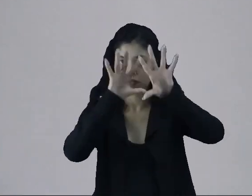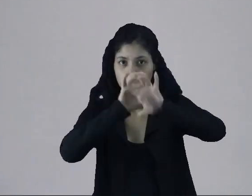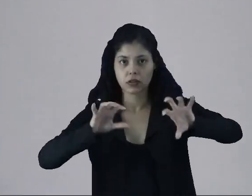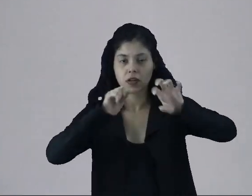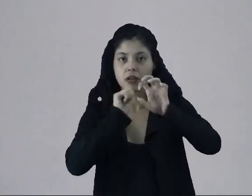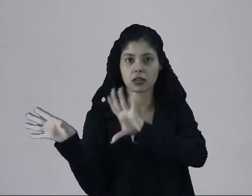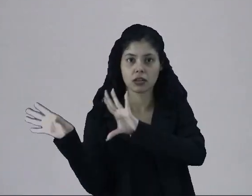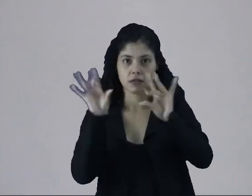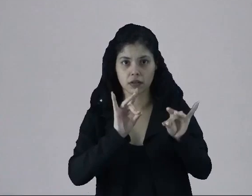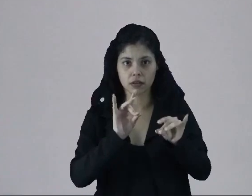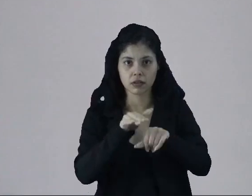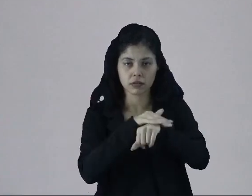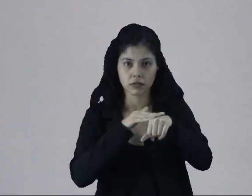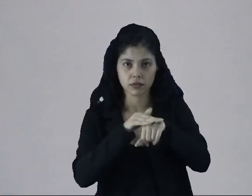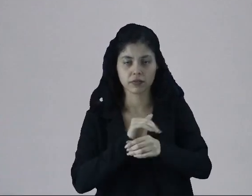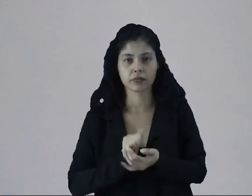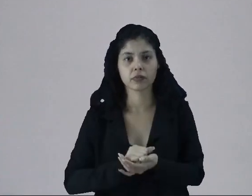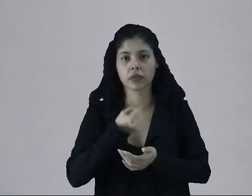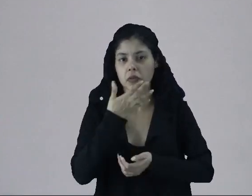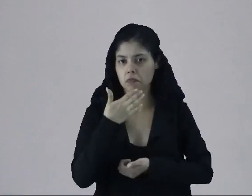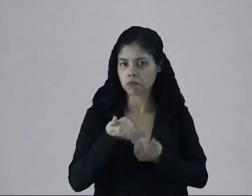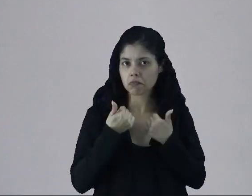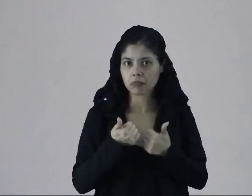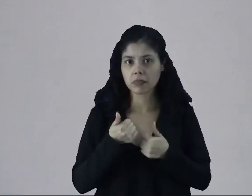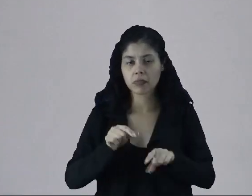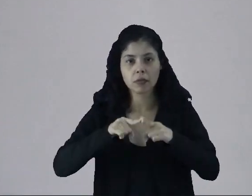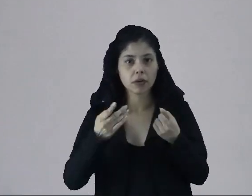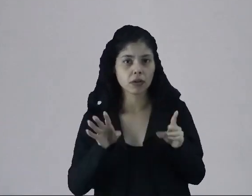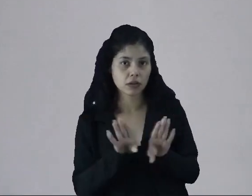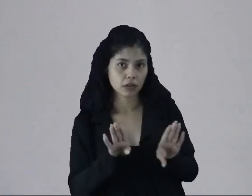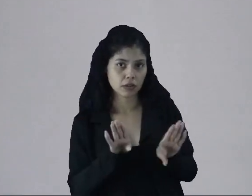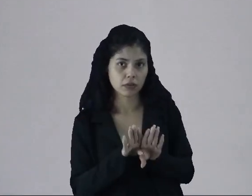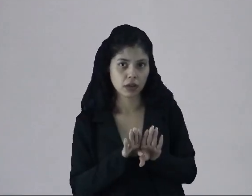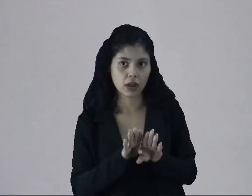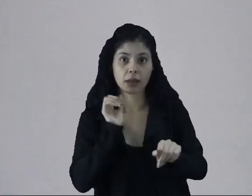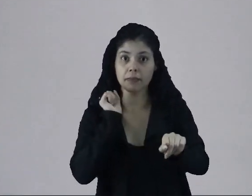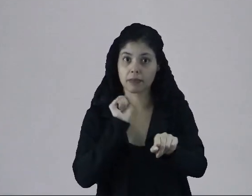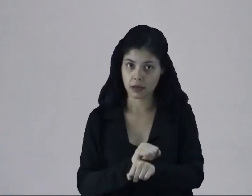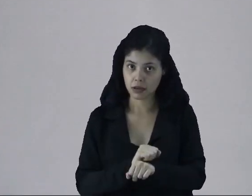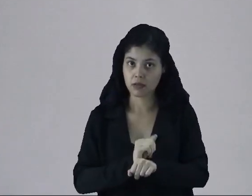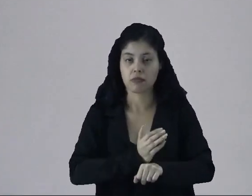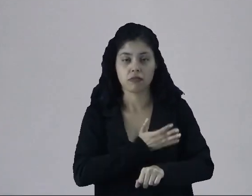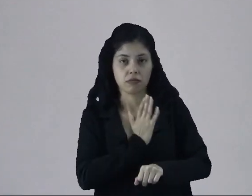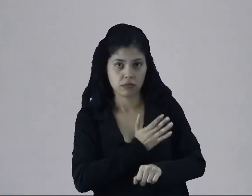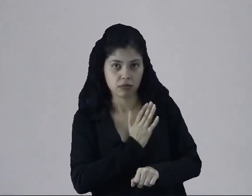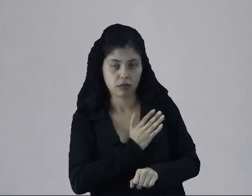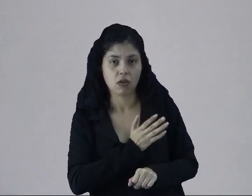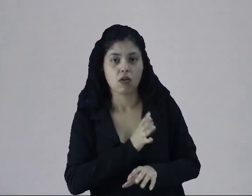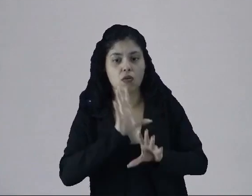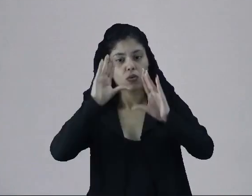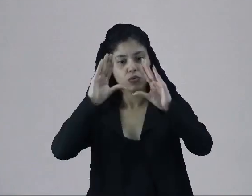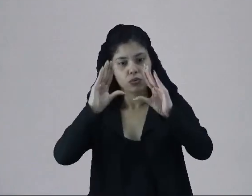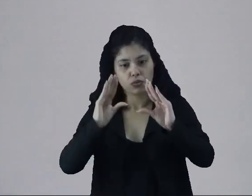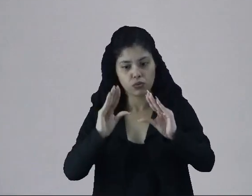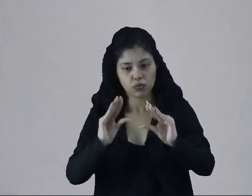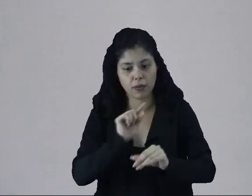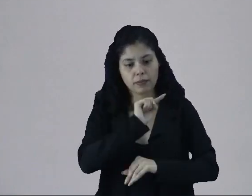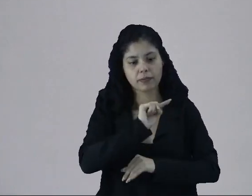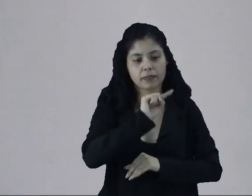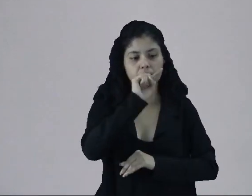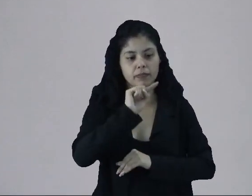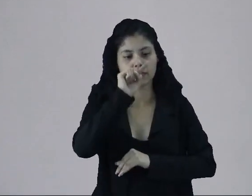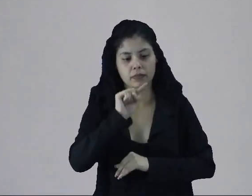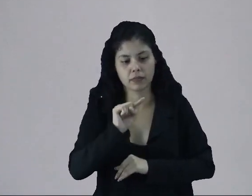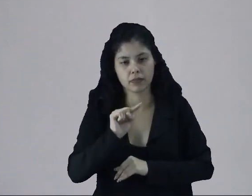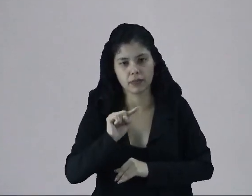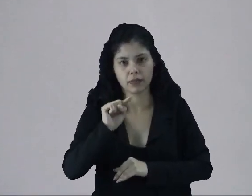tecidos. Beleza. Mas existe um mecanismo também que desacelera seu coração, não é verdade? Então, depois que você dá essa corrida, não